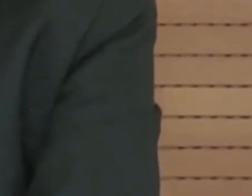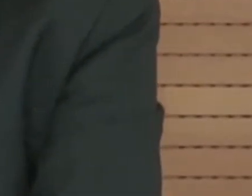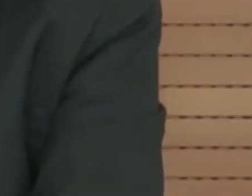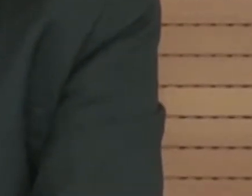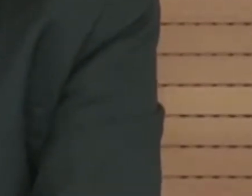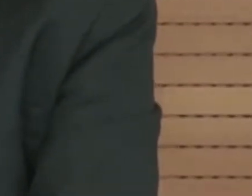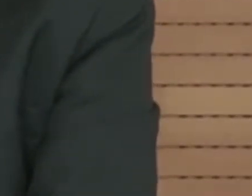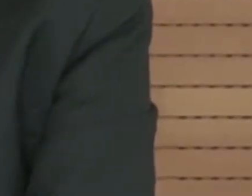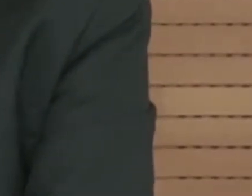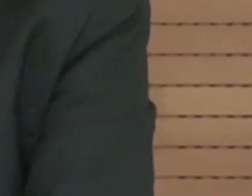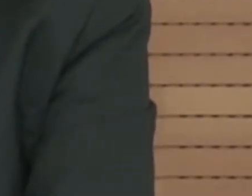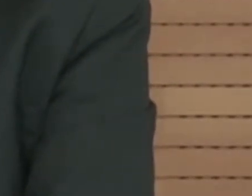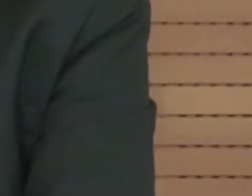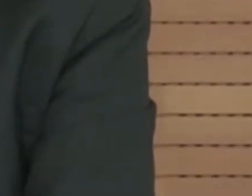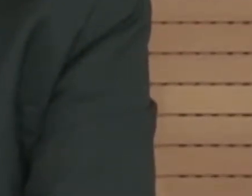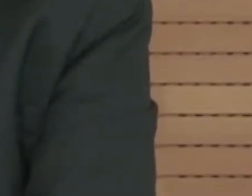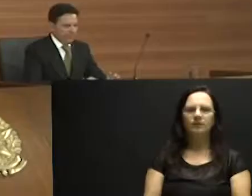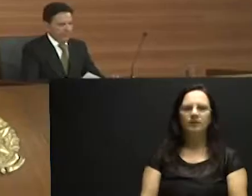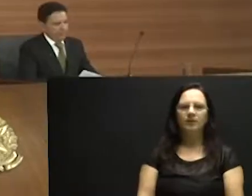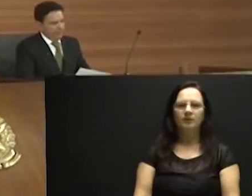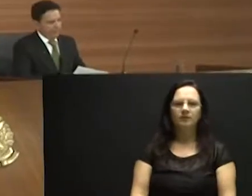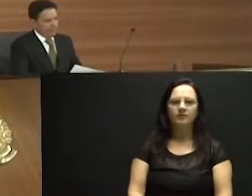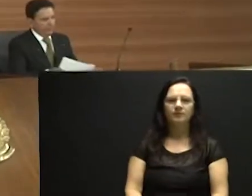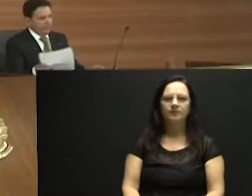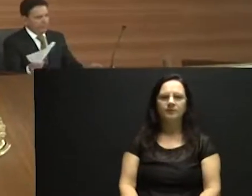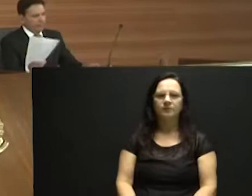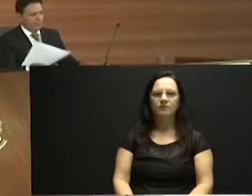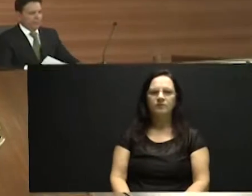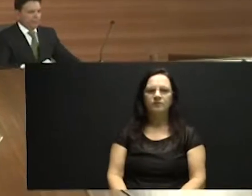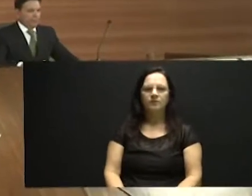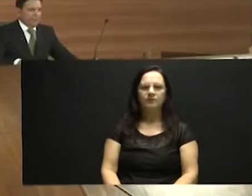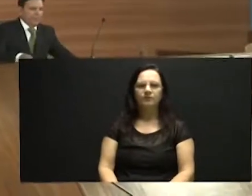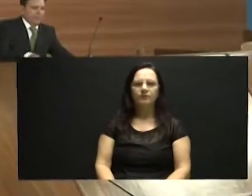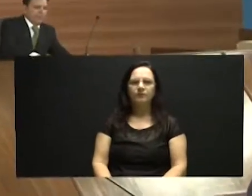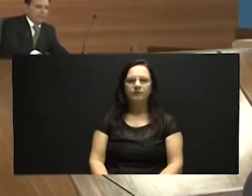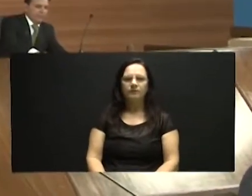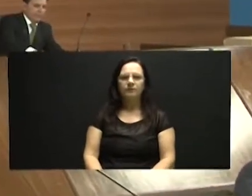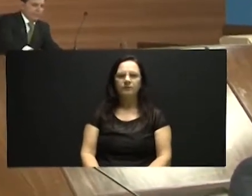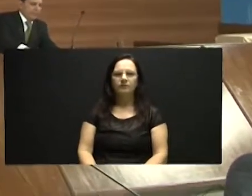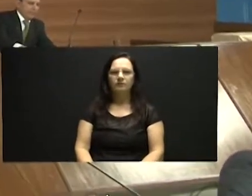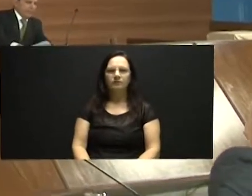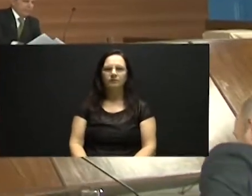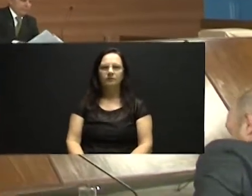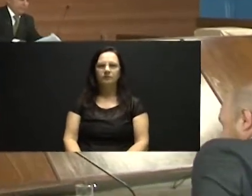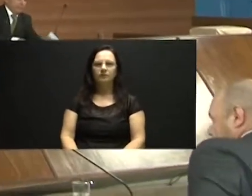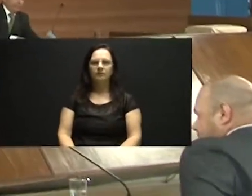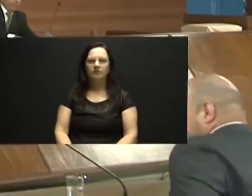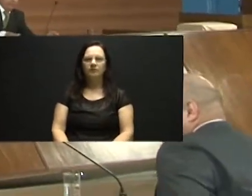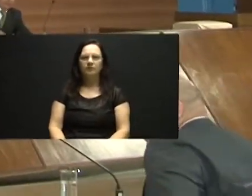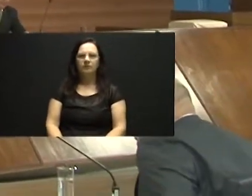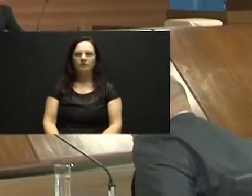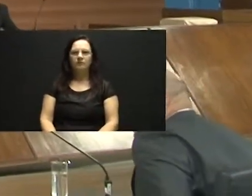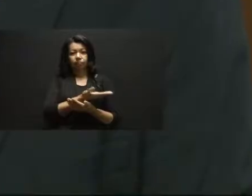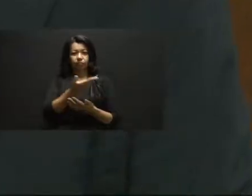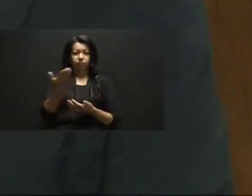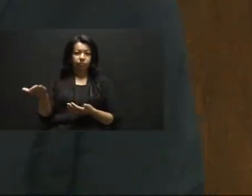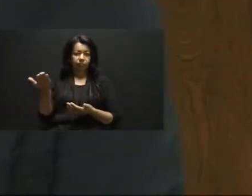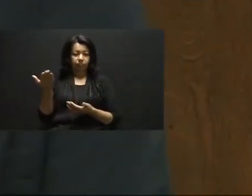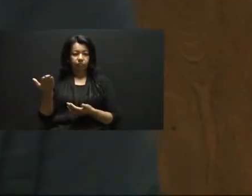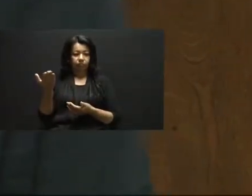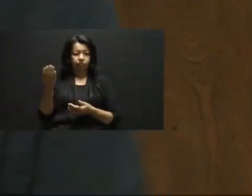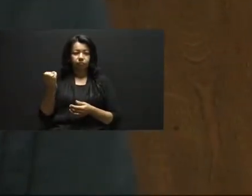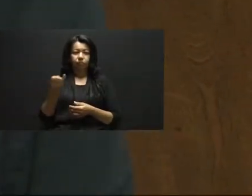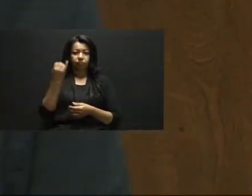vitória conquistada recentemente a partir do próximo ano cubatão será um município com interesse turístico omita